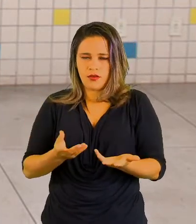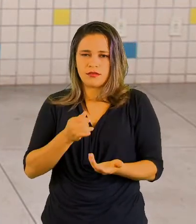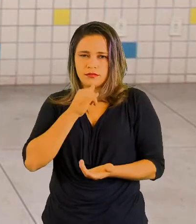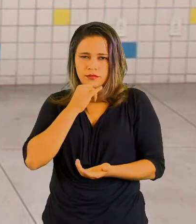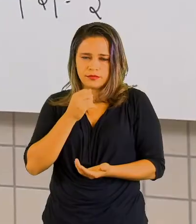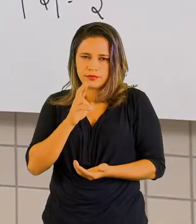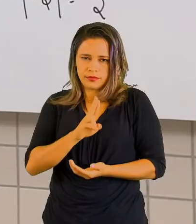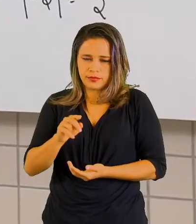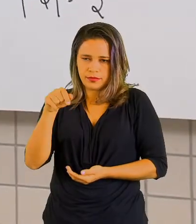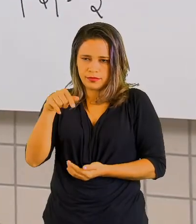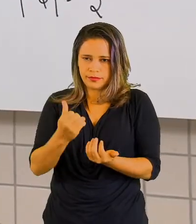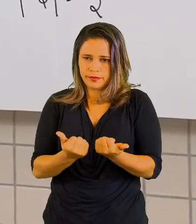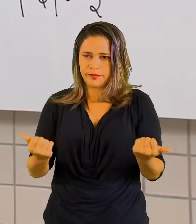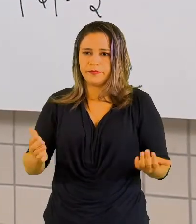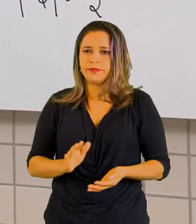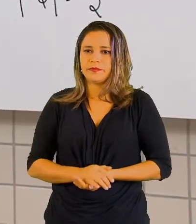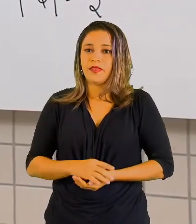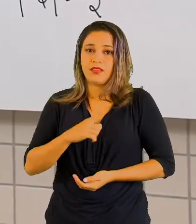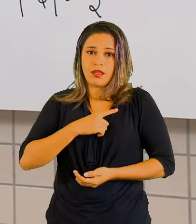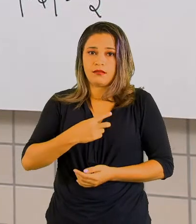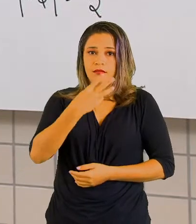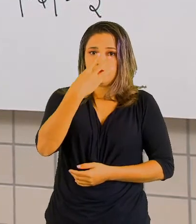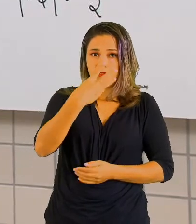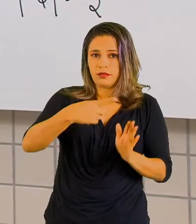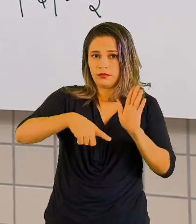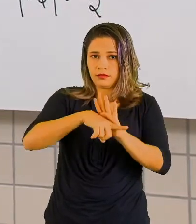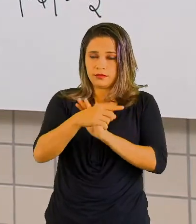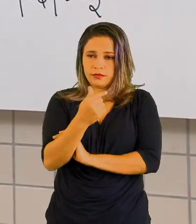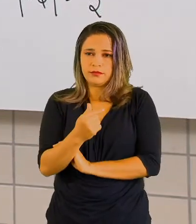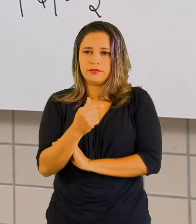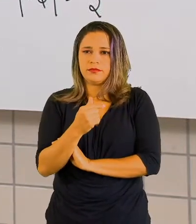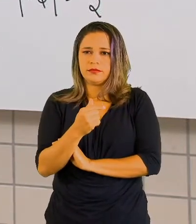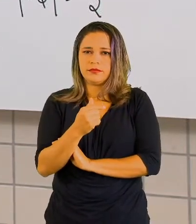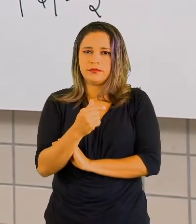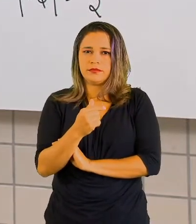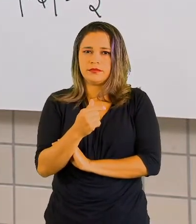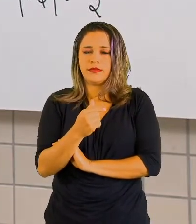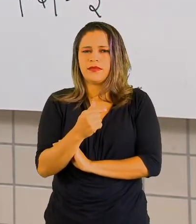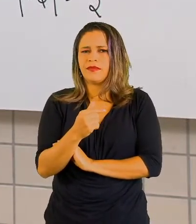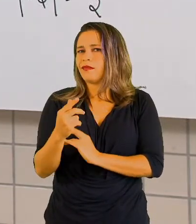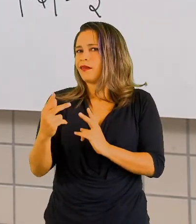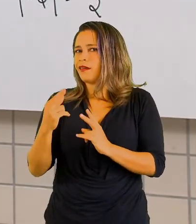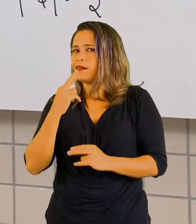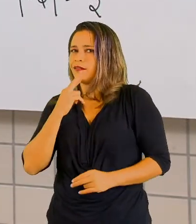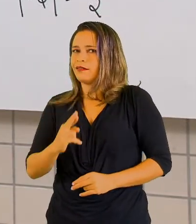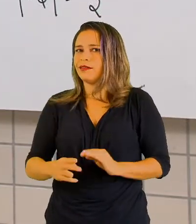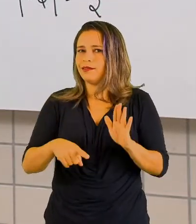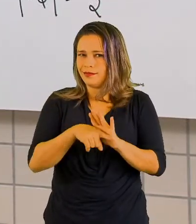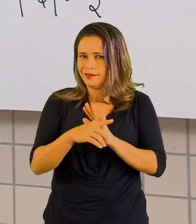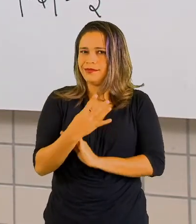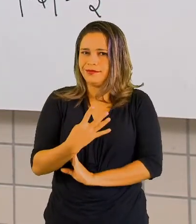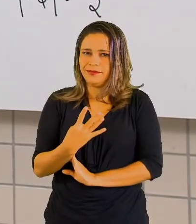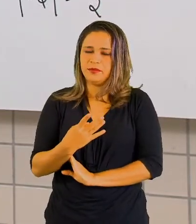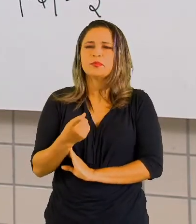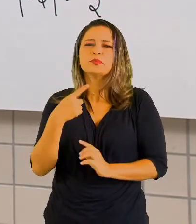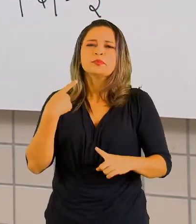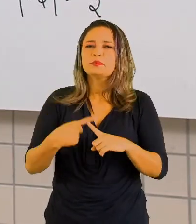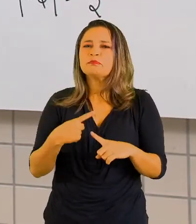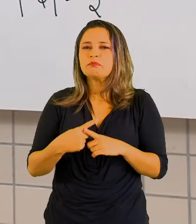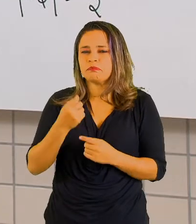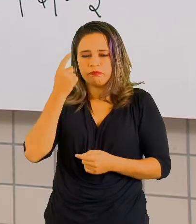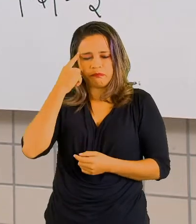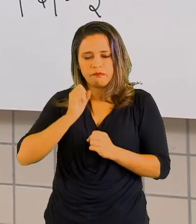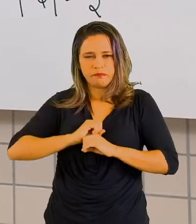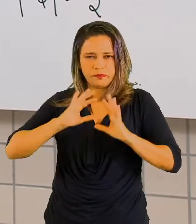vamos fazer? Eu tenho aqui, 3 menos 7. Isso é igual a menos 4. Por quê? Vamos entender. Nós vamos